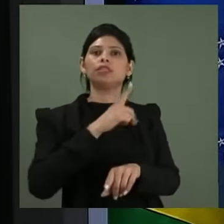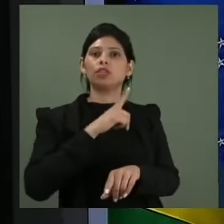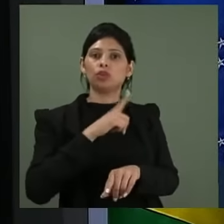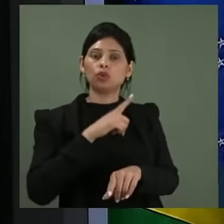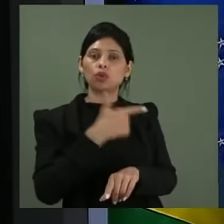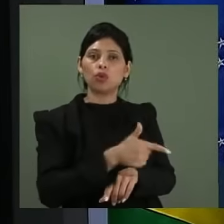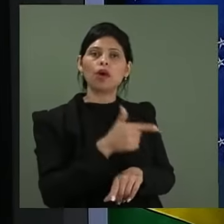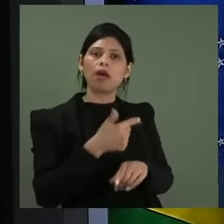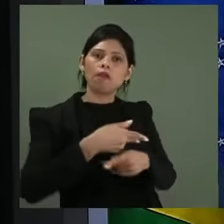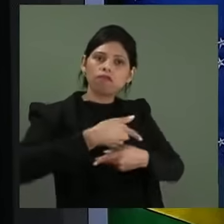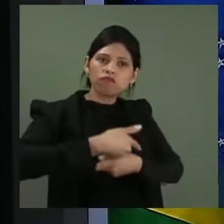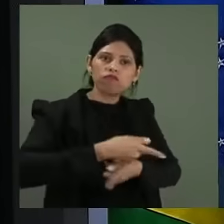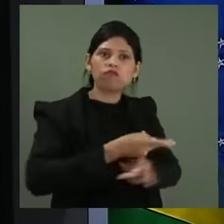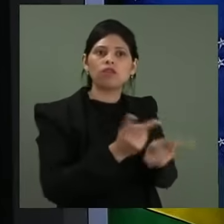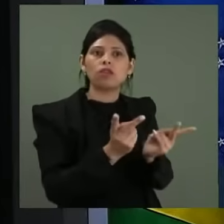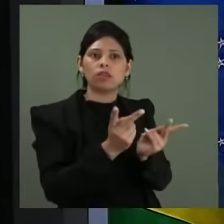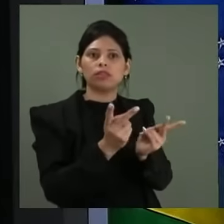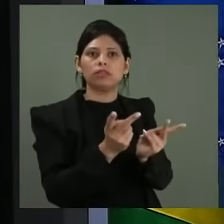recebida,